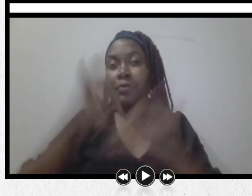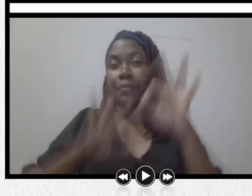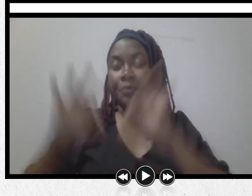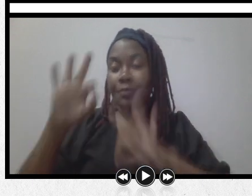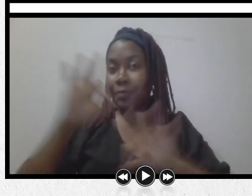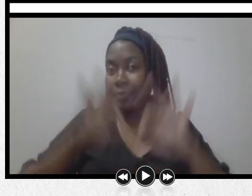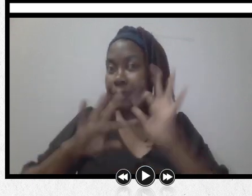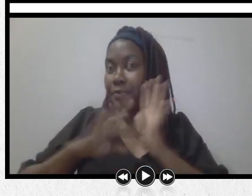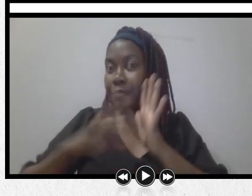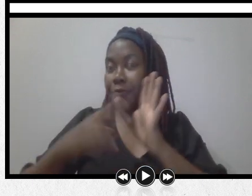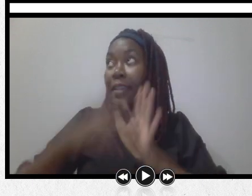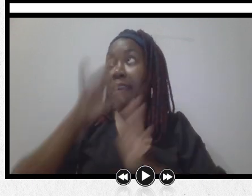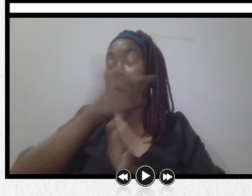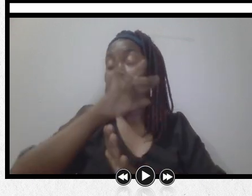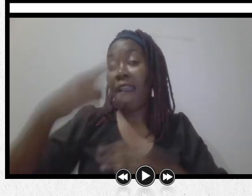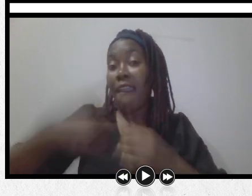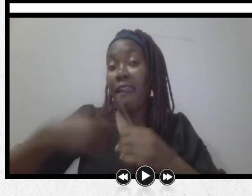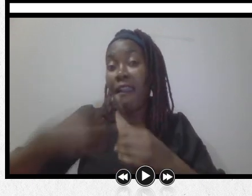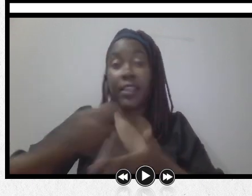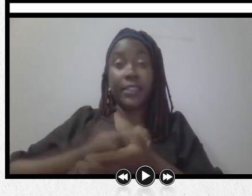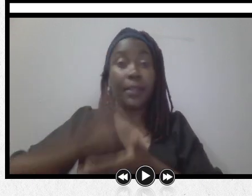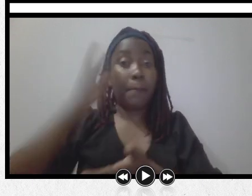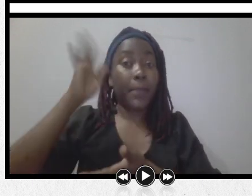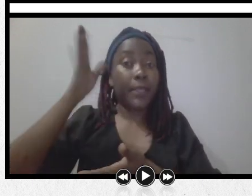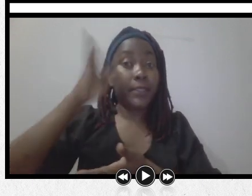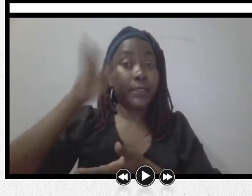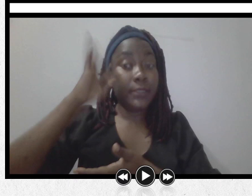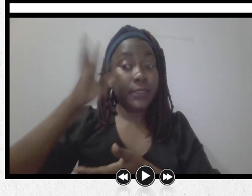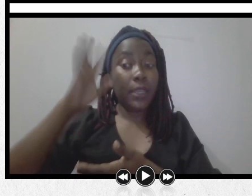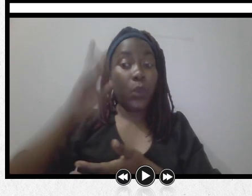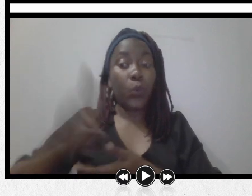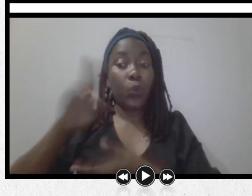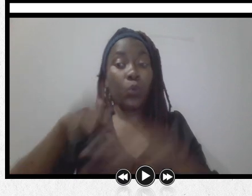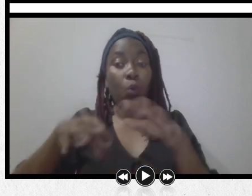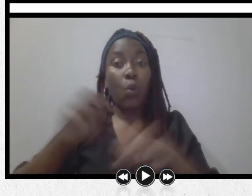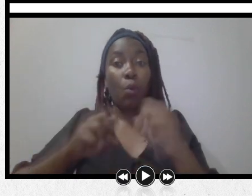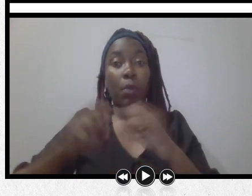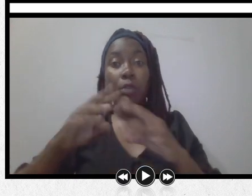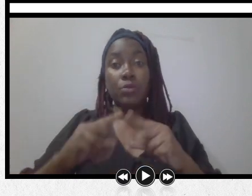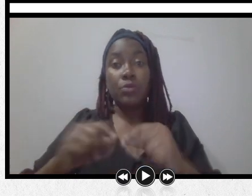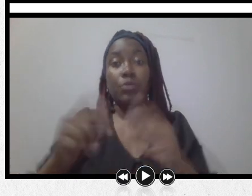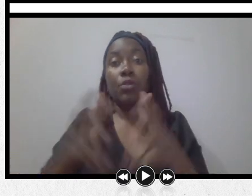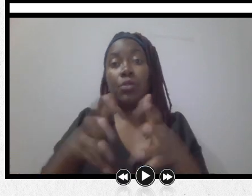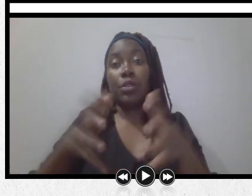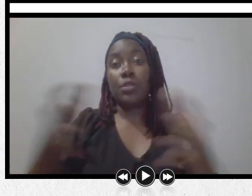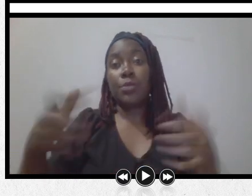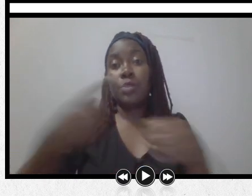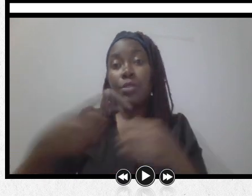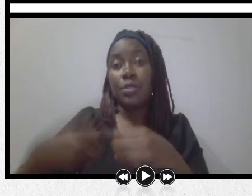planejamento. Ou seja, cada cidade tem que pensar o uso e ocupação do solo, crescimento da